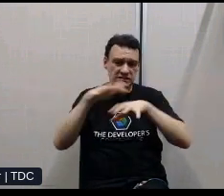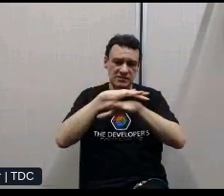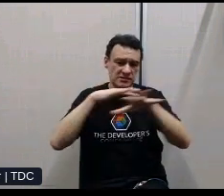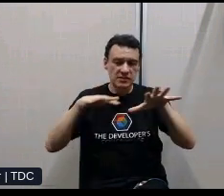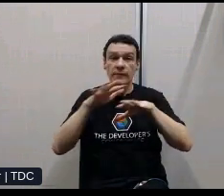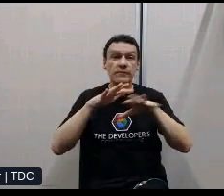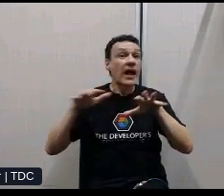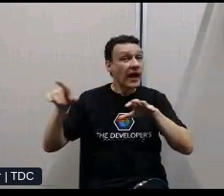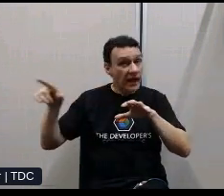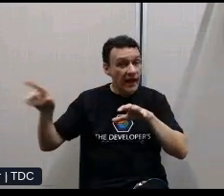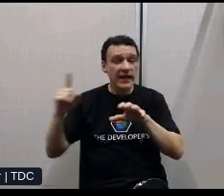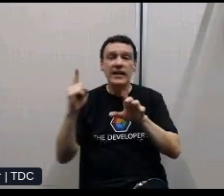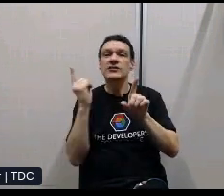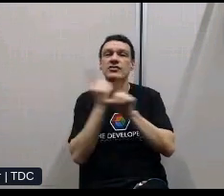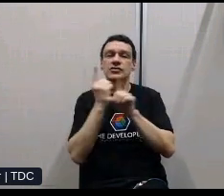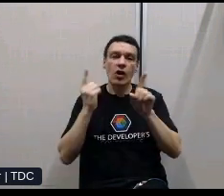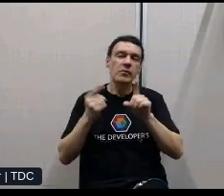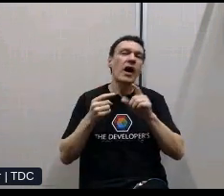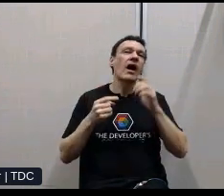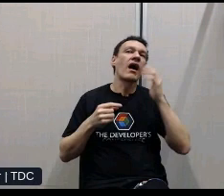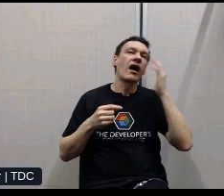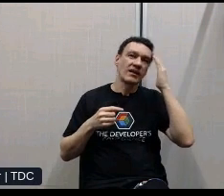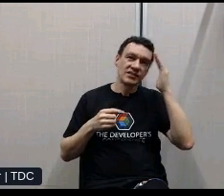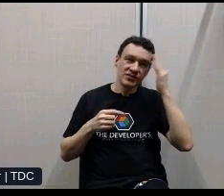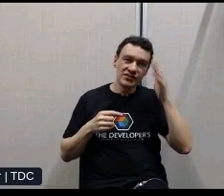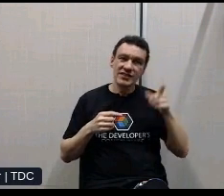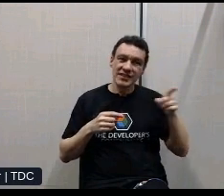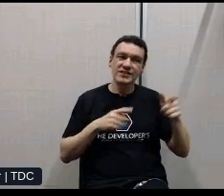poder de precisão de reconhecimento para falar,